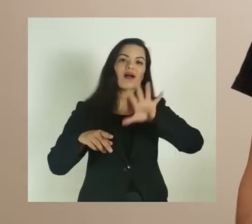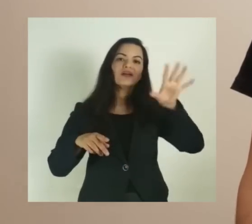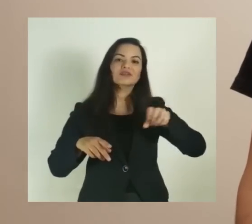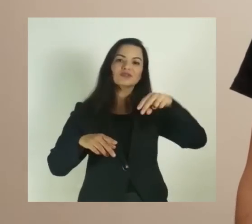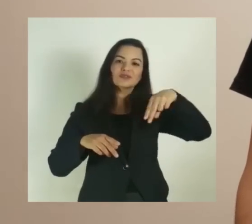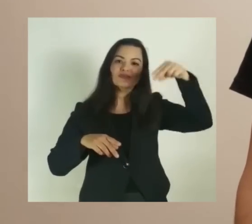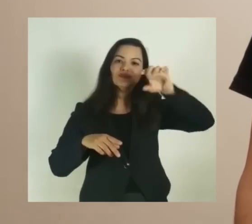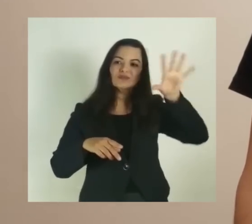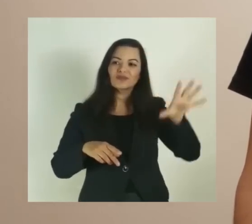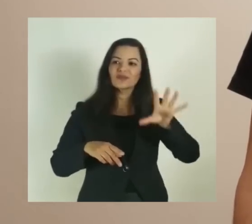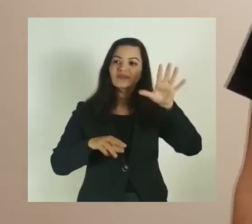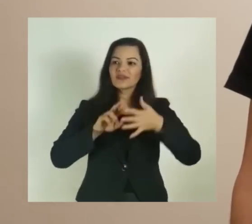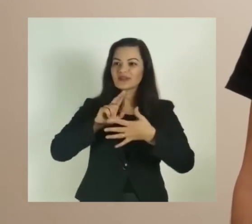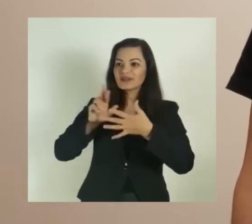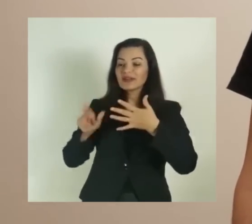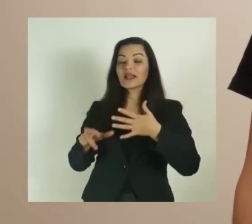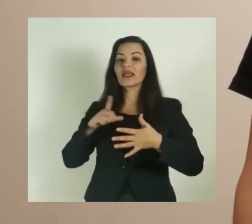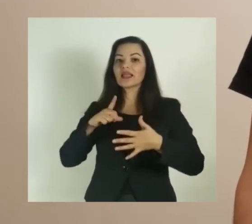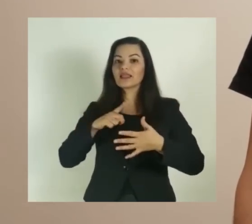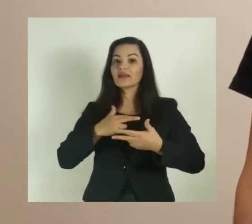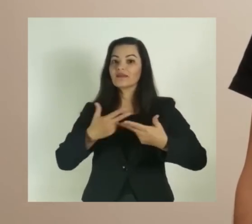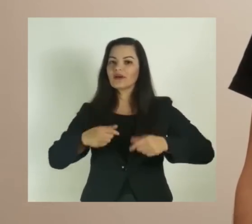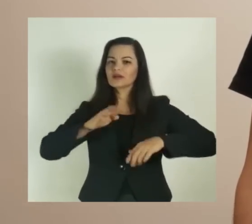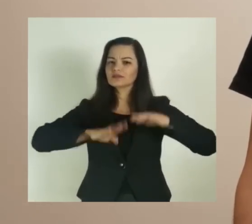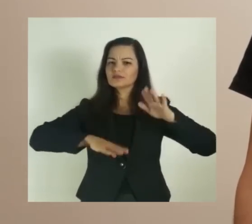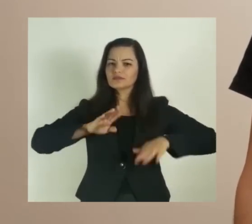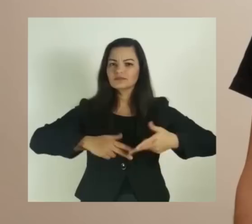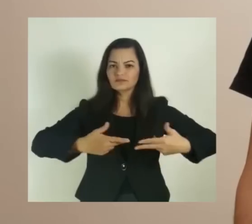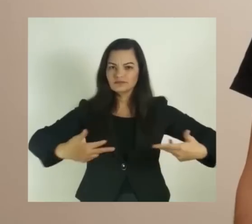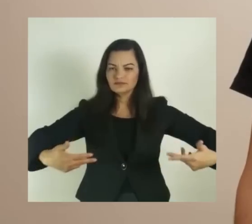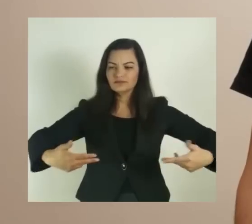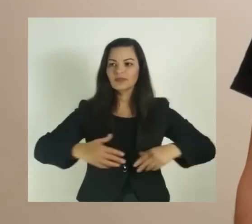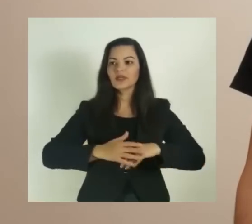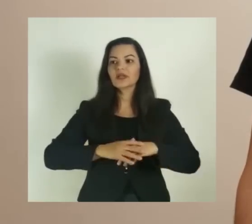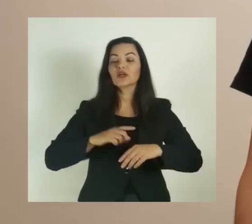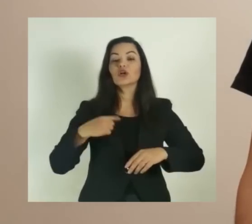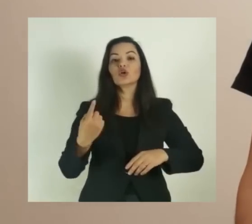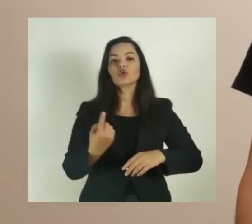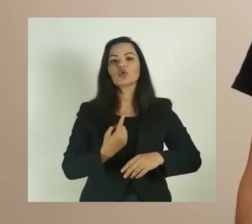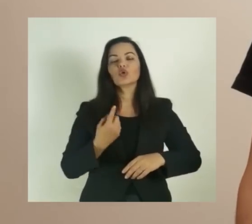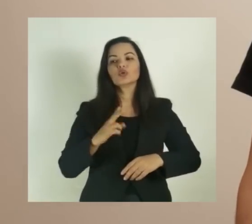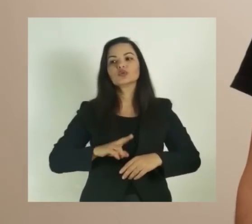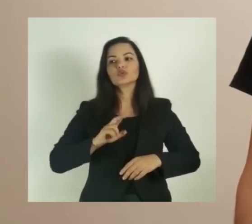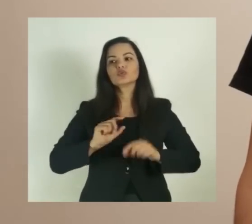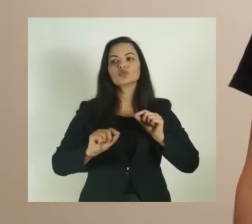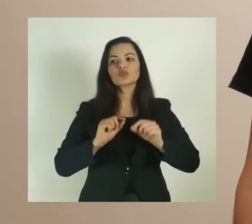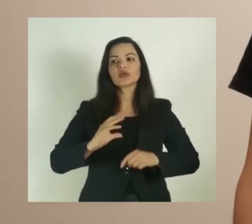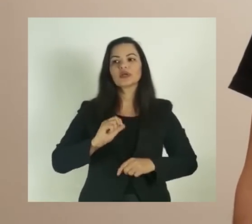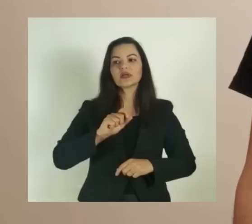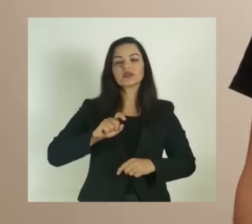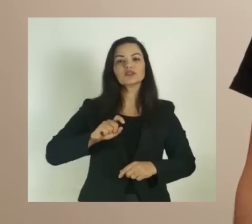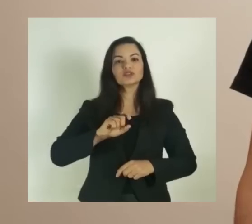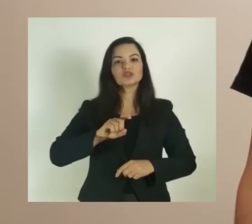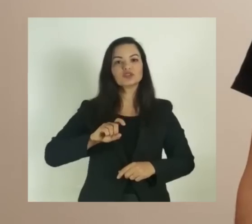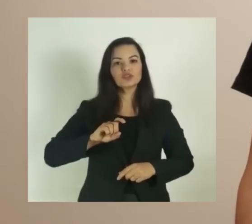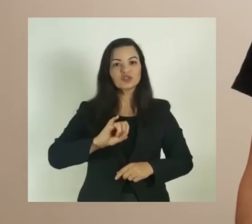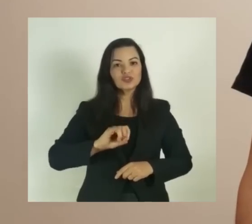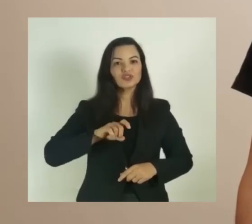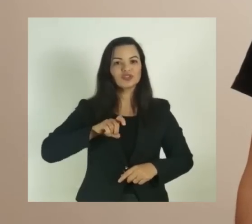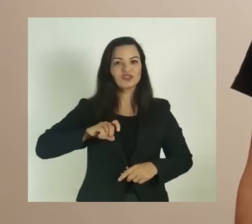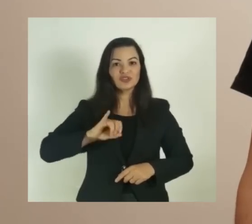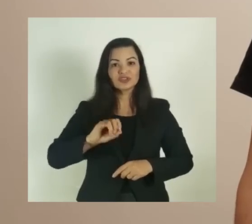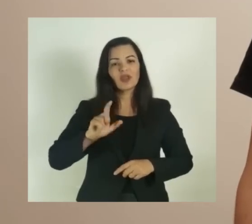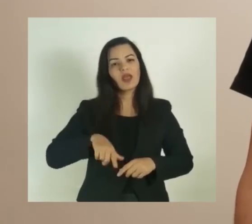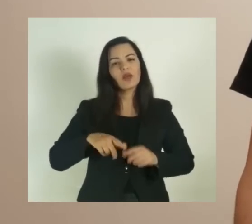os instrumentos de percussão. Sendo assim, usamos nessa versão o caxixi, que é uma espécie de